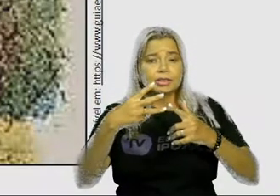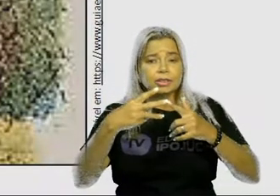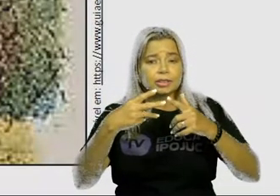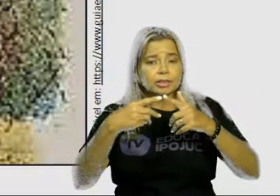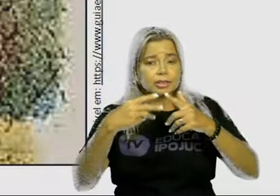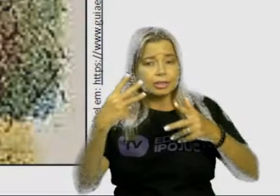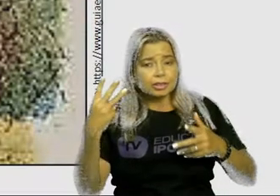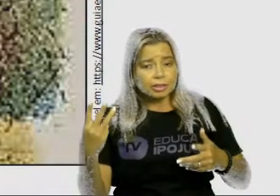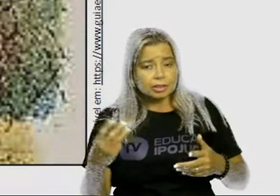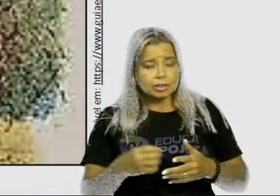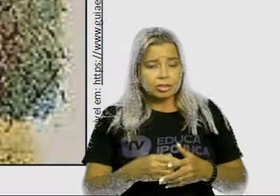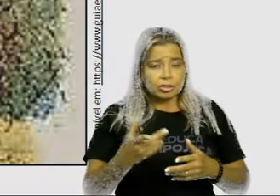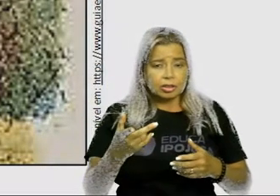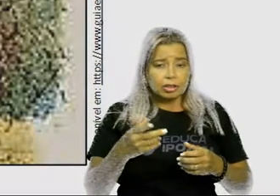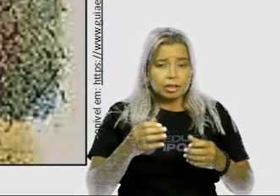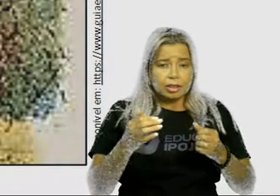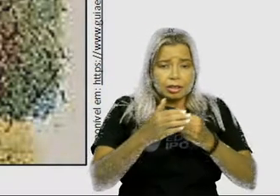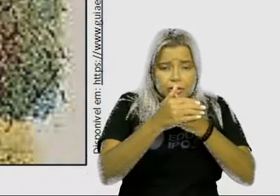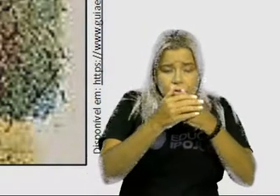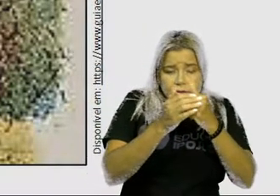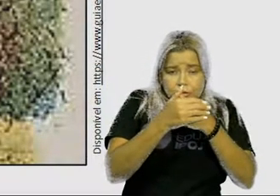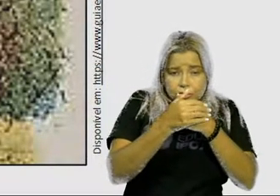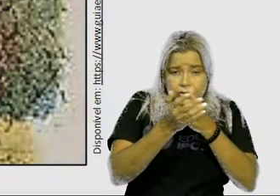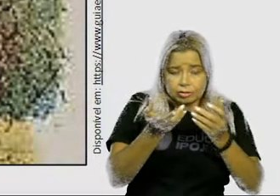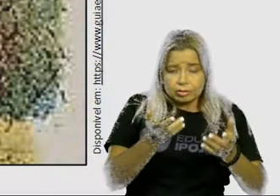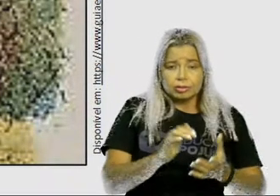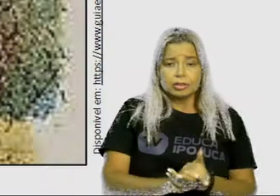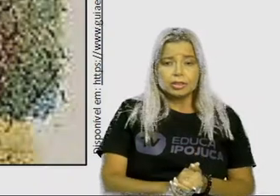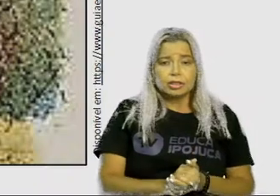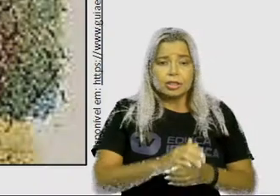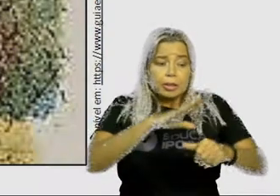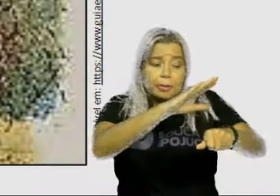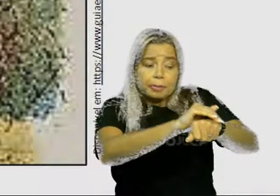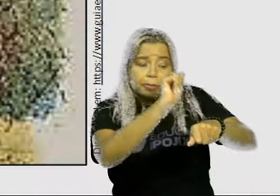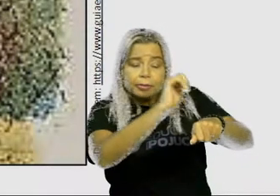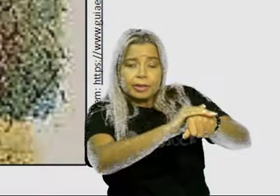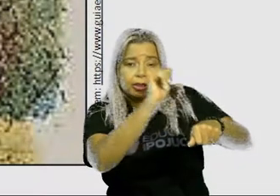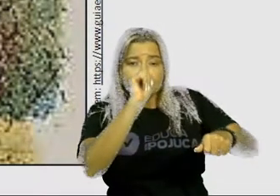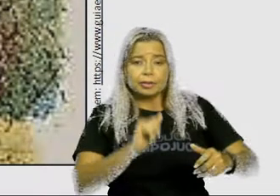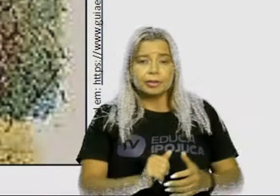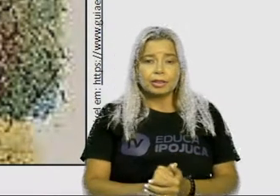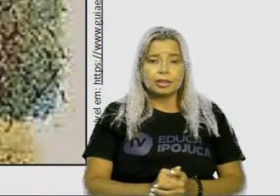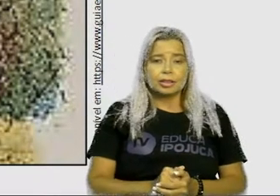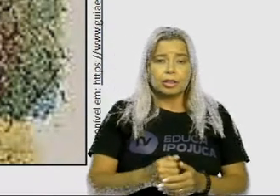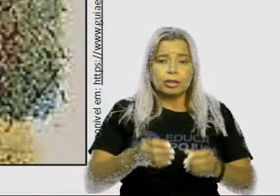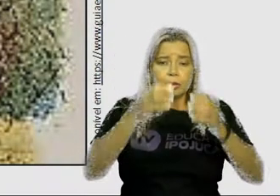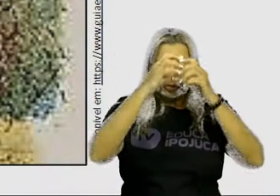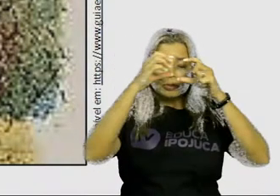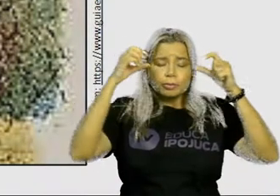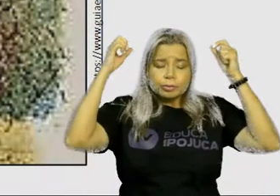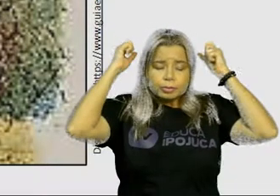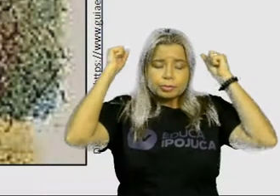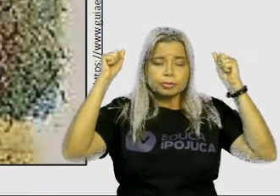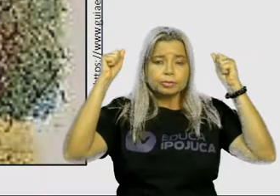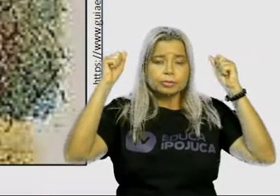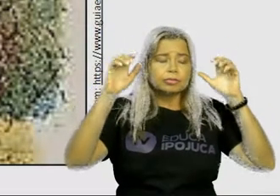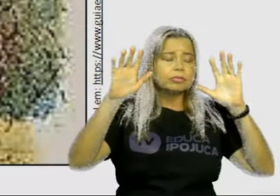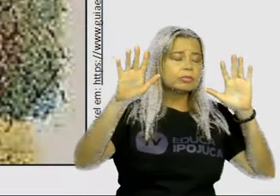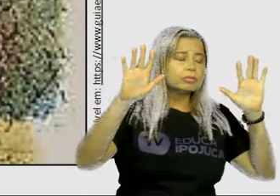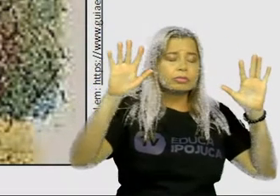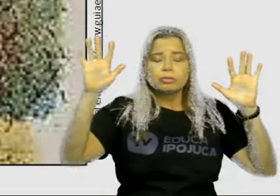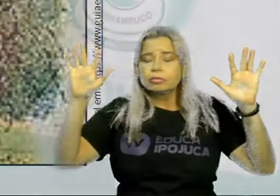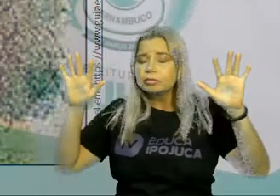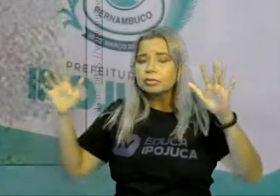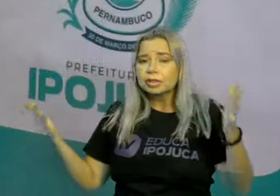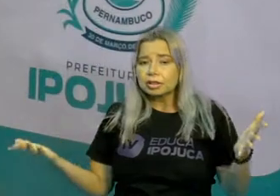É esconde-esconde? Será que é pega-pega? Ou é a cabra cega? São três